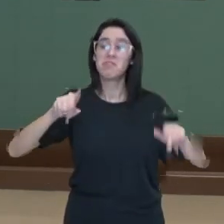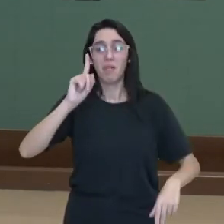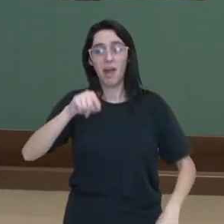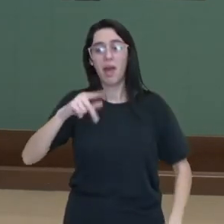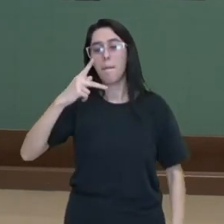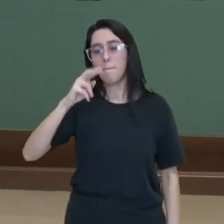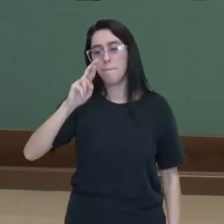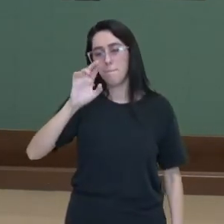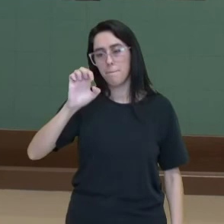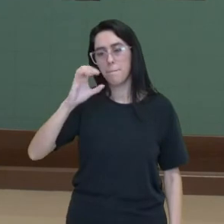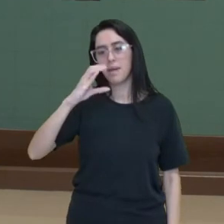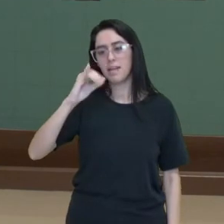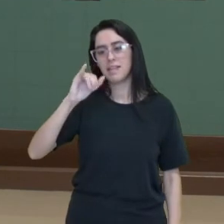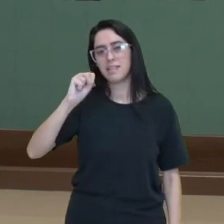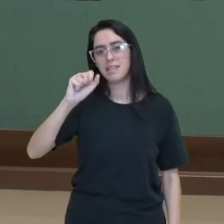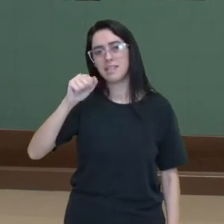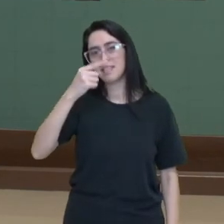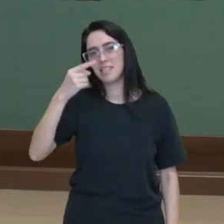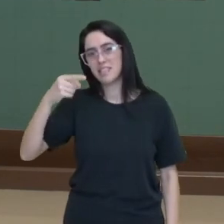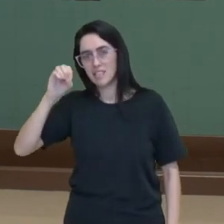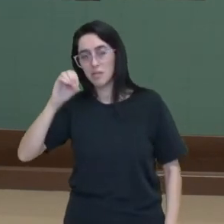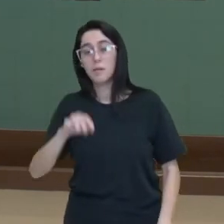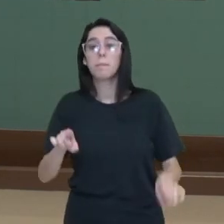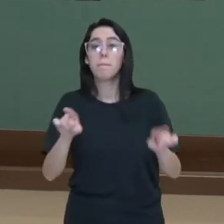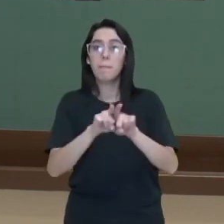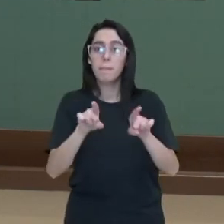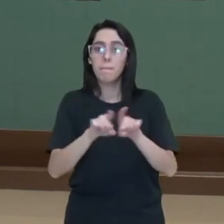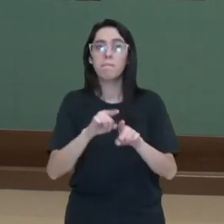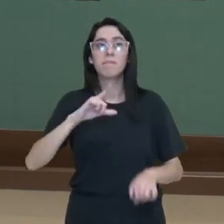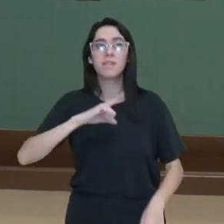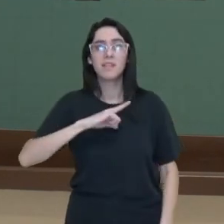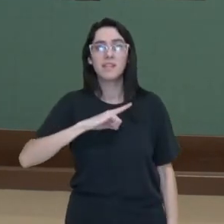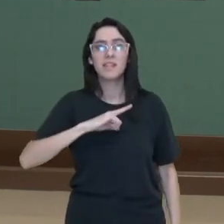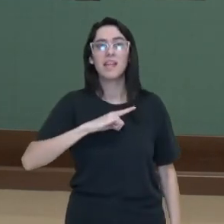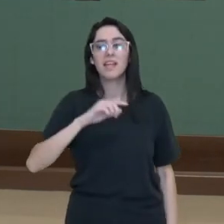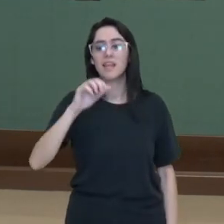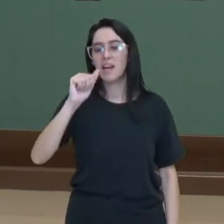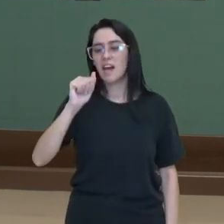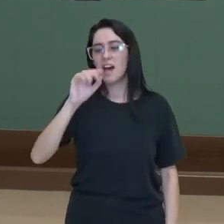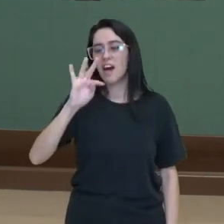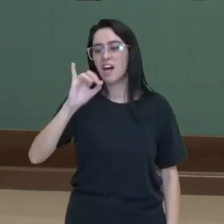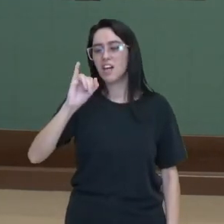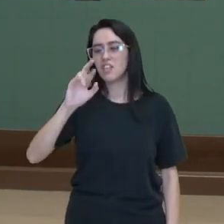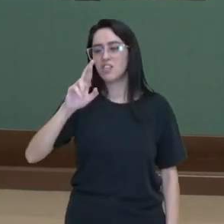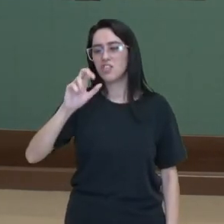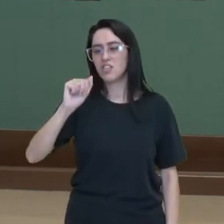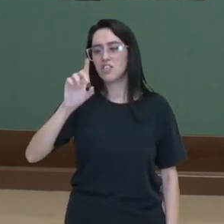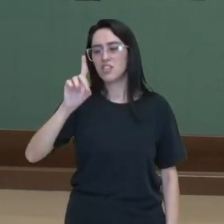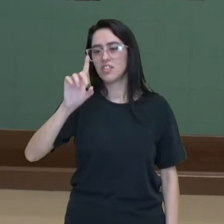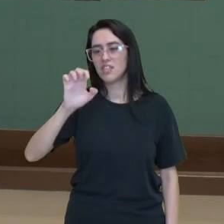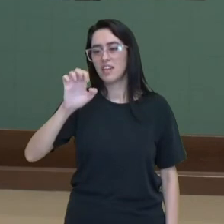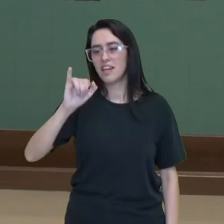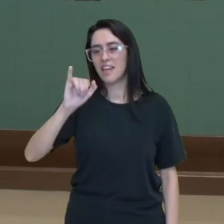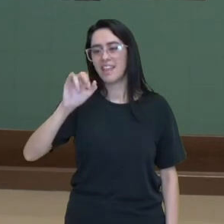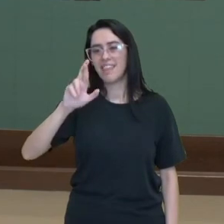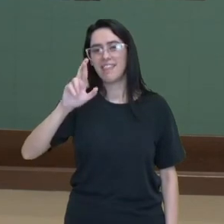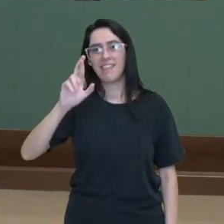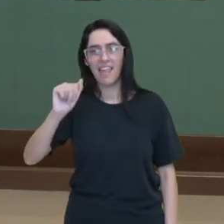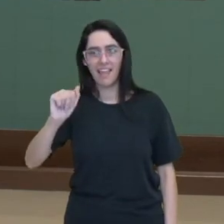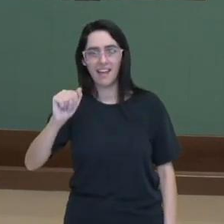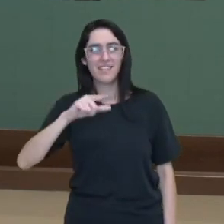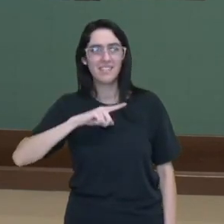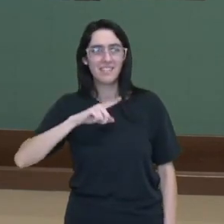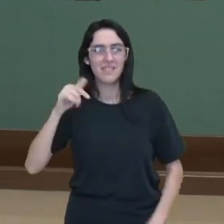de precisão. Isso sem falar da tiradeira, alguns conhecem como cetra, né?